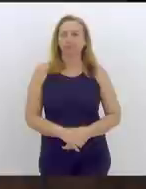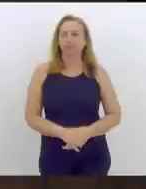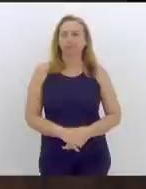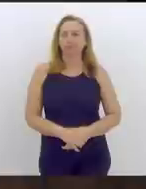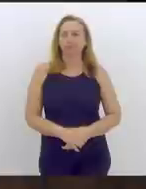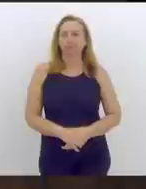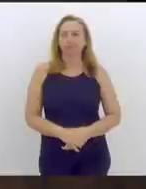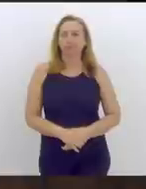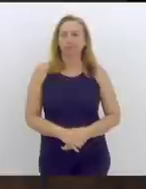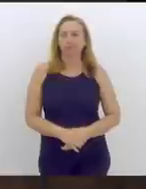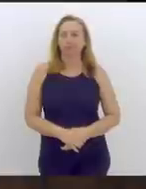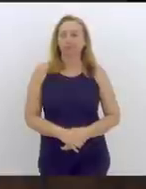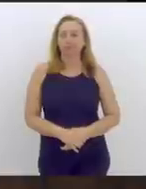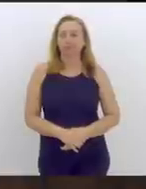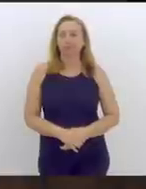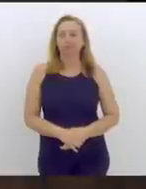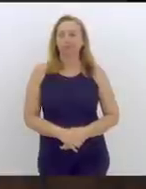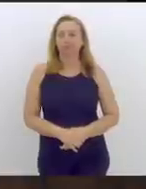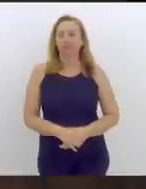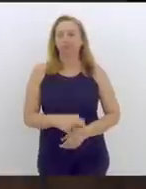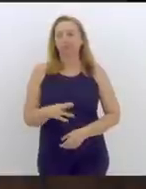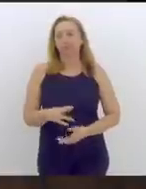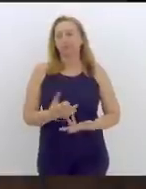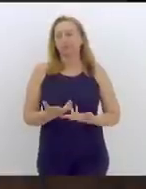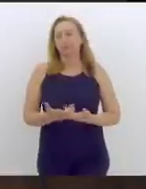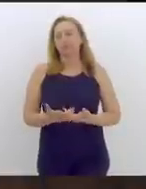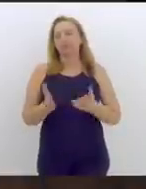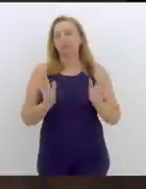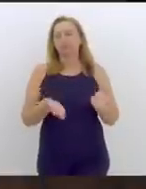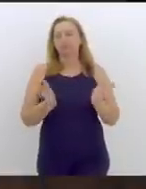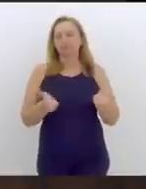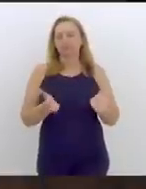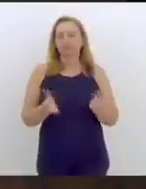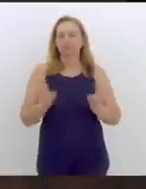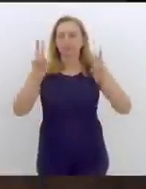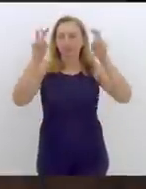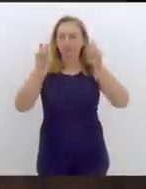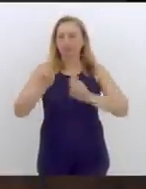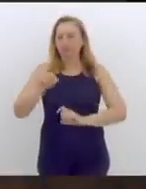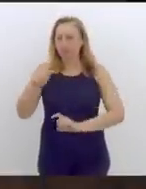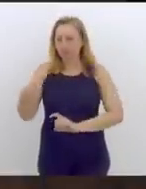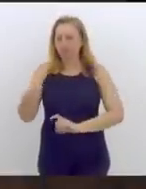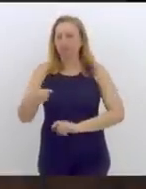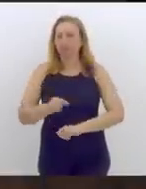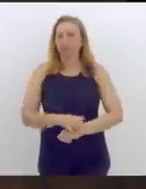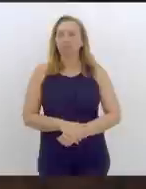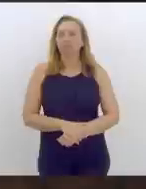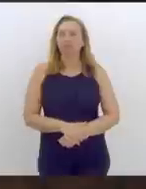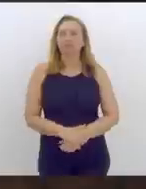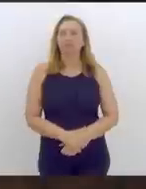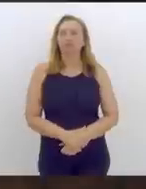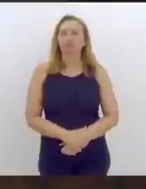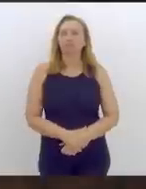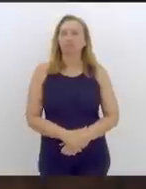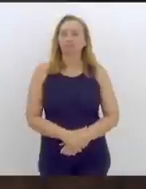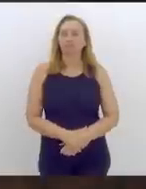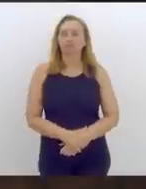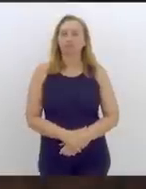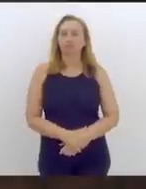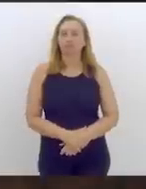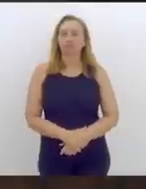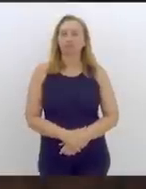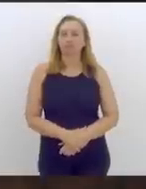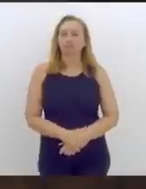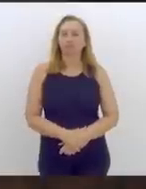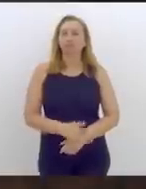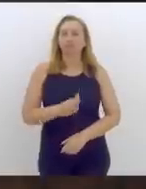Então assim tá falando de Banco de Horas projeto piloto algumas outras coisas então vou passar agora para um outro tema que aí vai levar em consideração tanto a